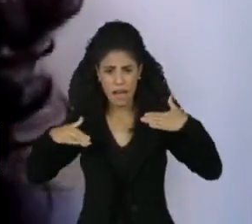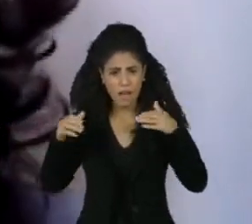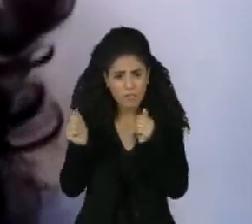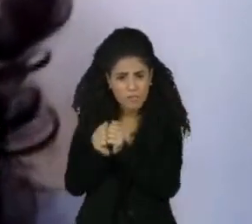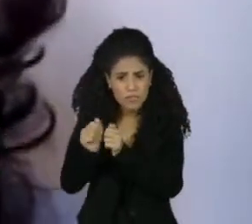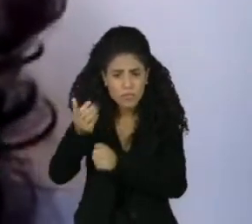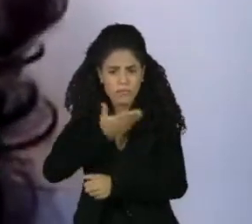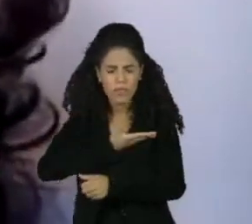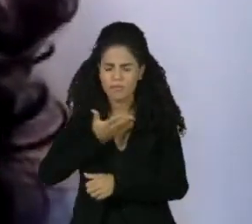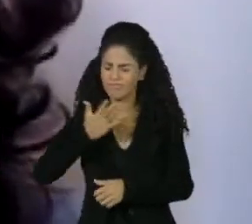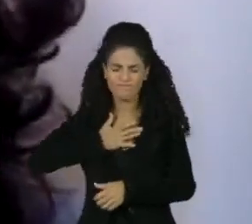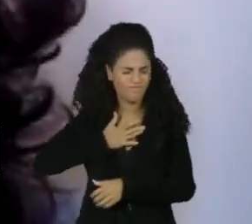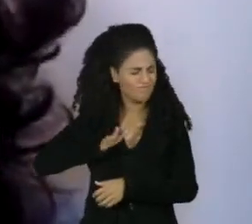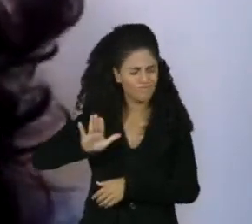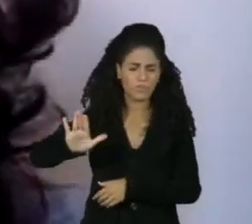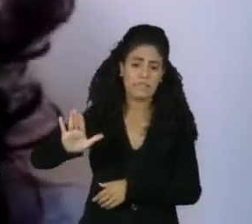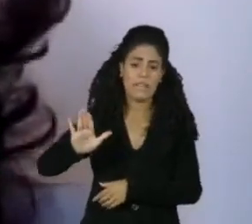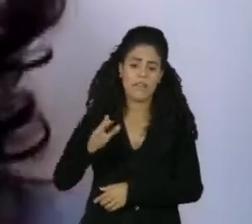fazer mais